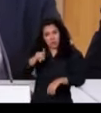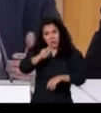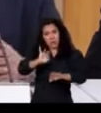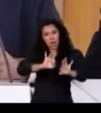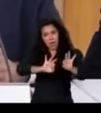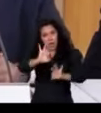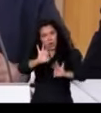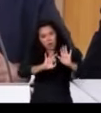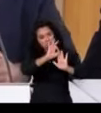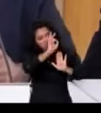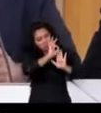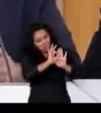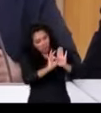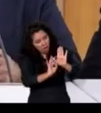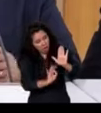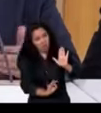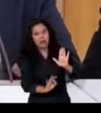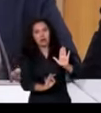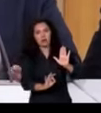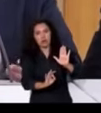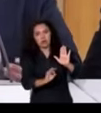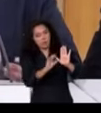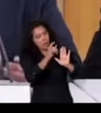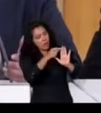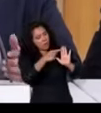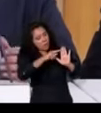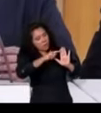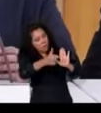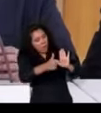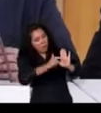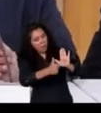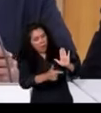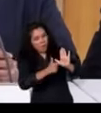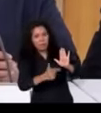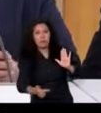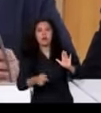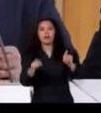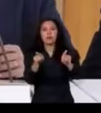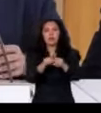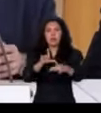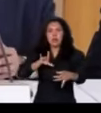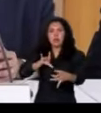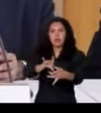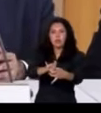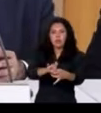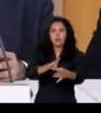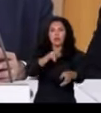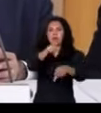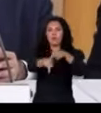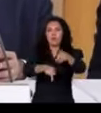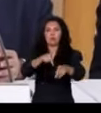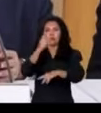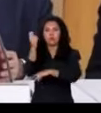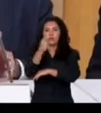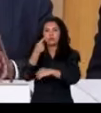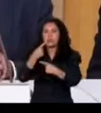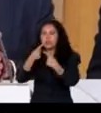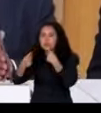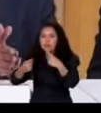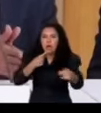evidentemente em diálogo com o povo do Rio Grande do Sul Então essa segunda medida permitirá